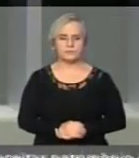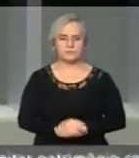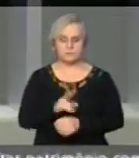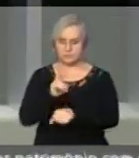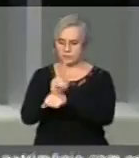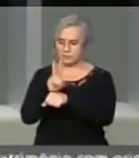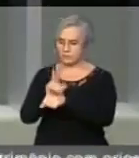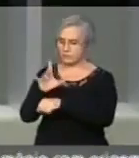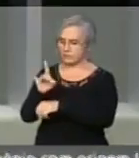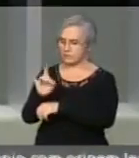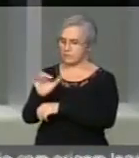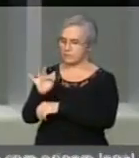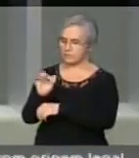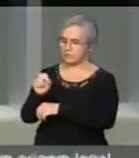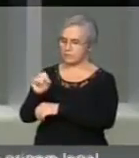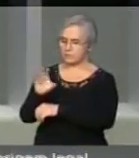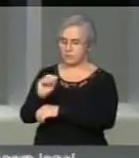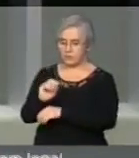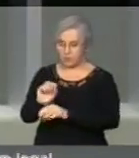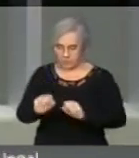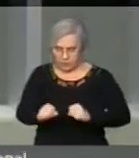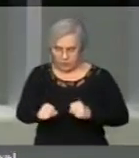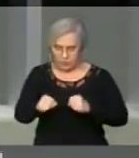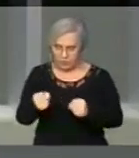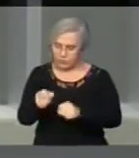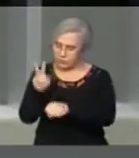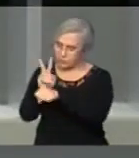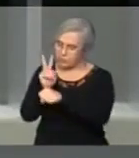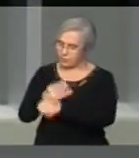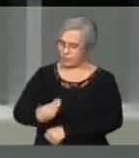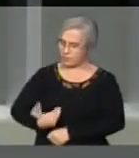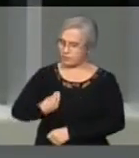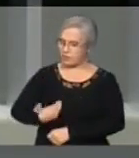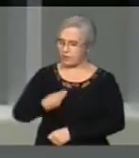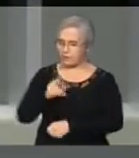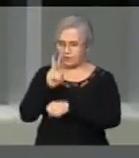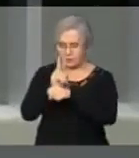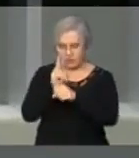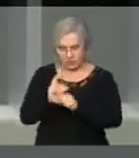defeso, em defesa da vida, da piracema, de tudo que é bom para esse país. Vamos votar.